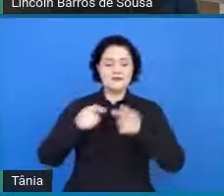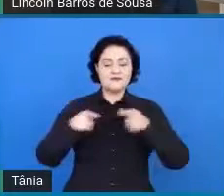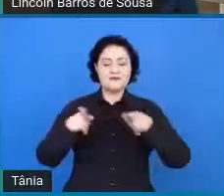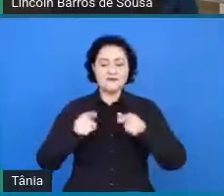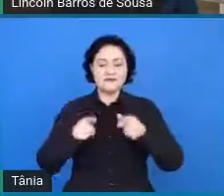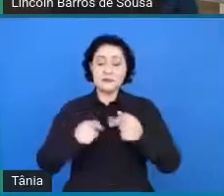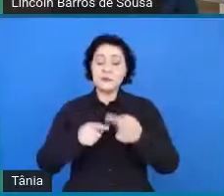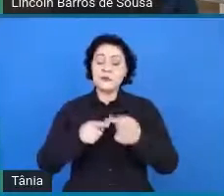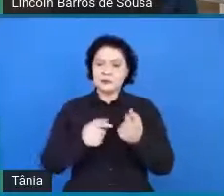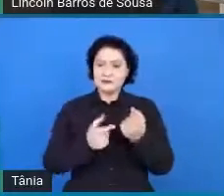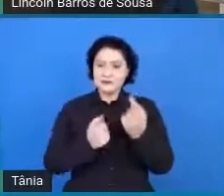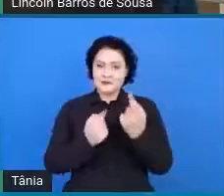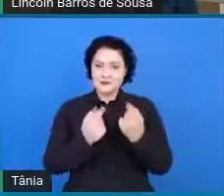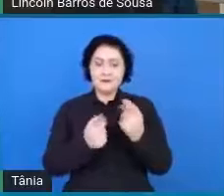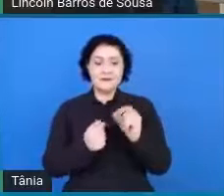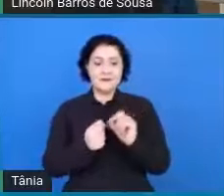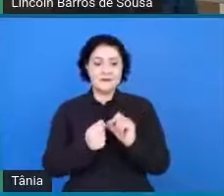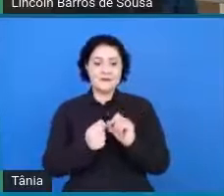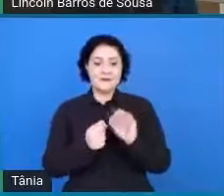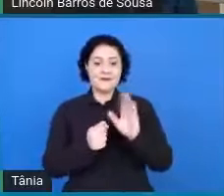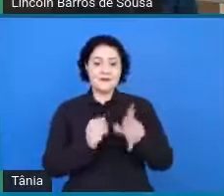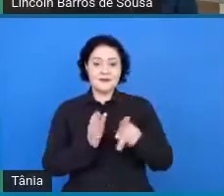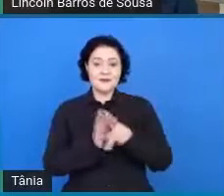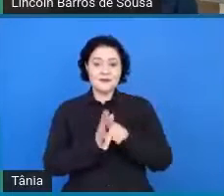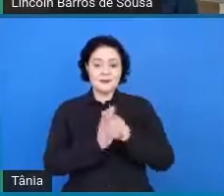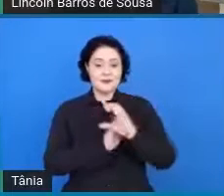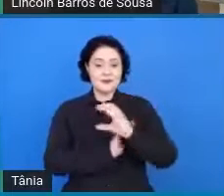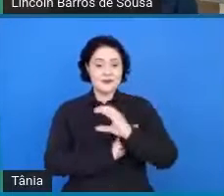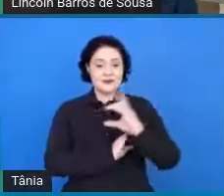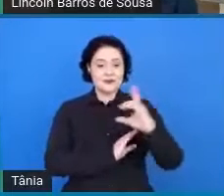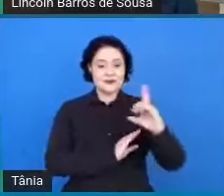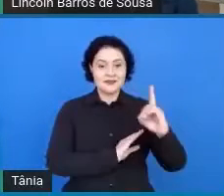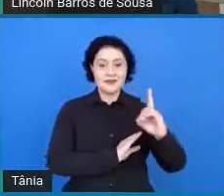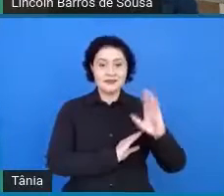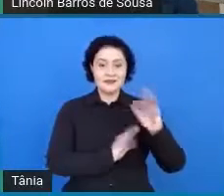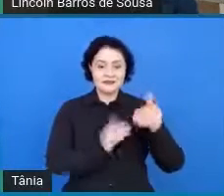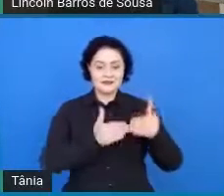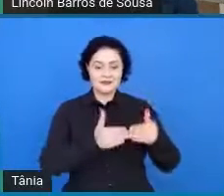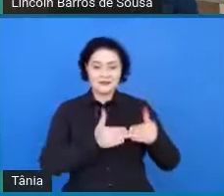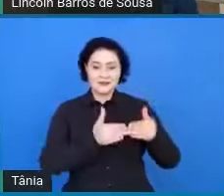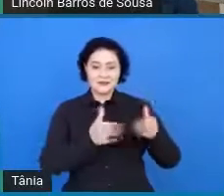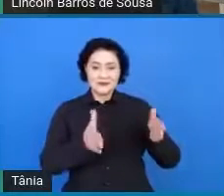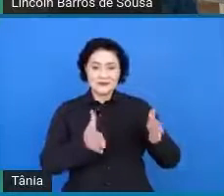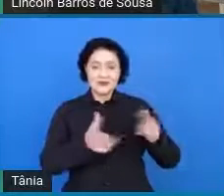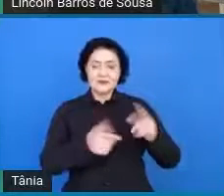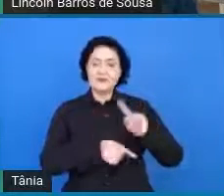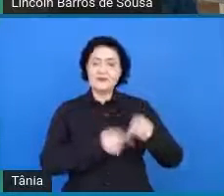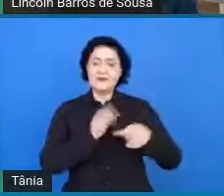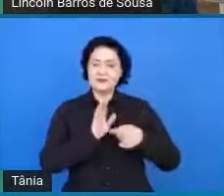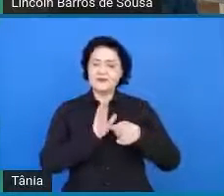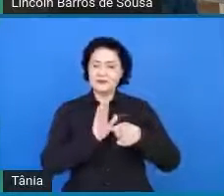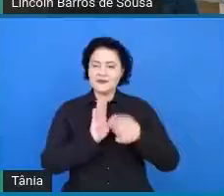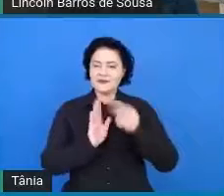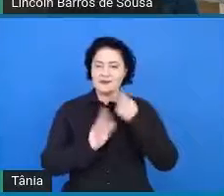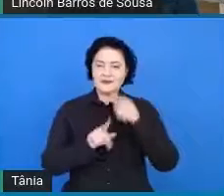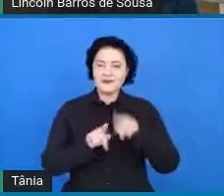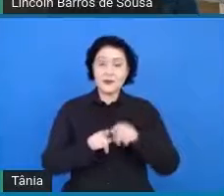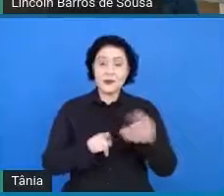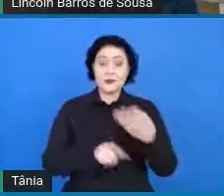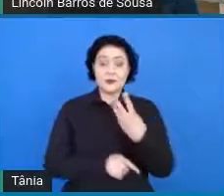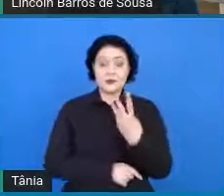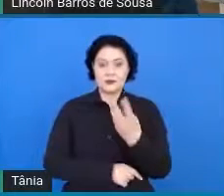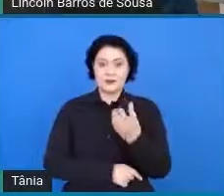algumas das trilhas dos álbuns do CDs que foram lançados depois vamos poder falar disso que hoje são